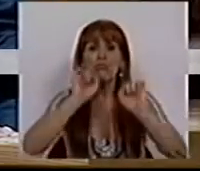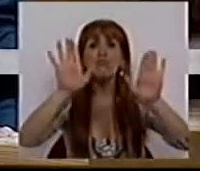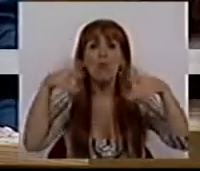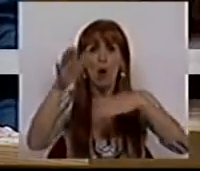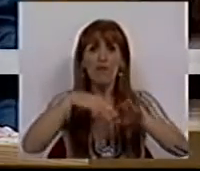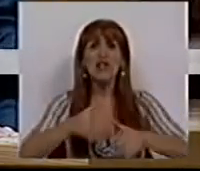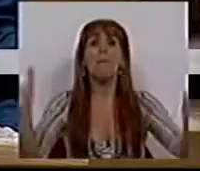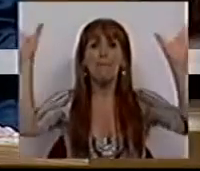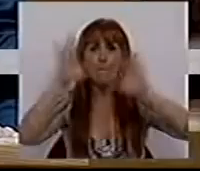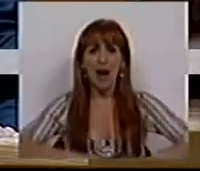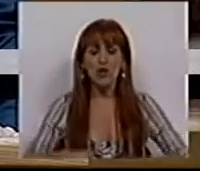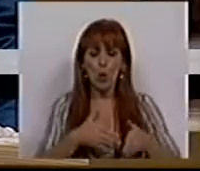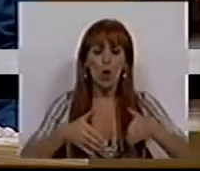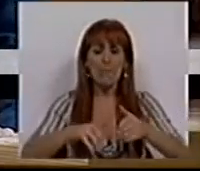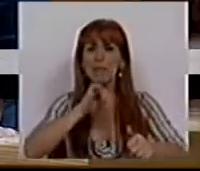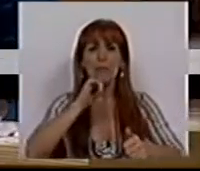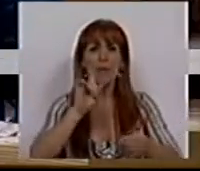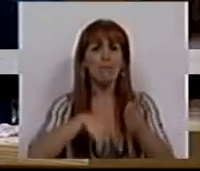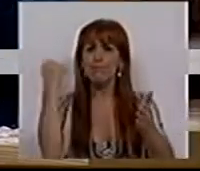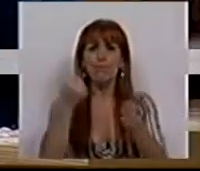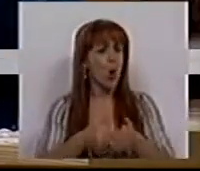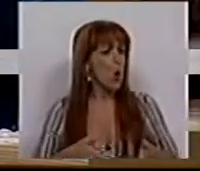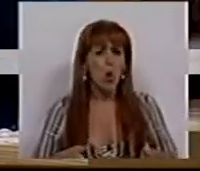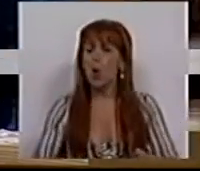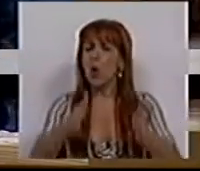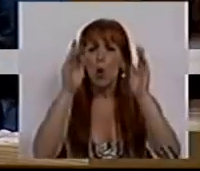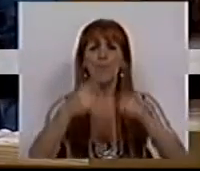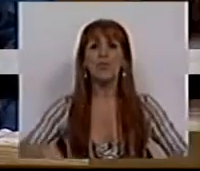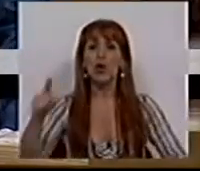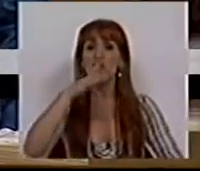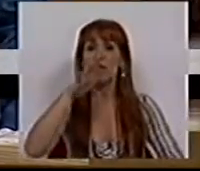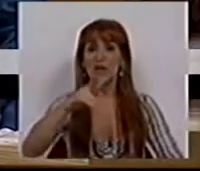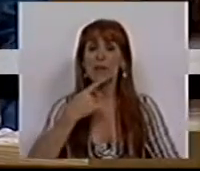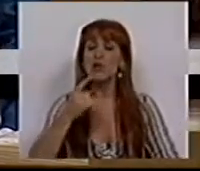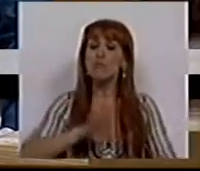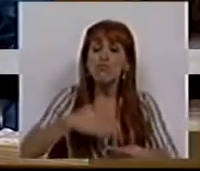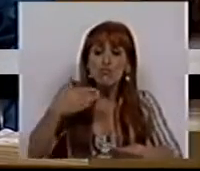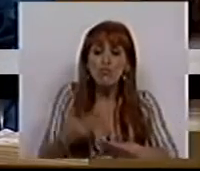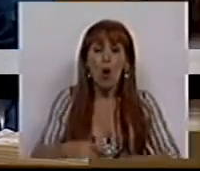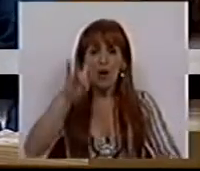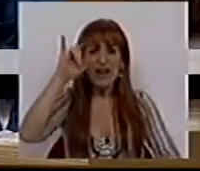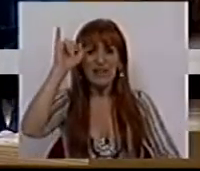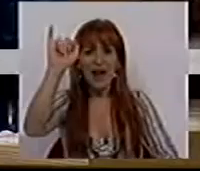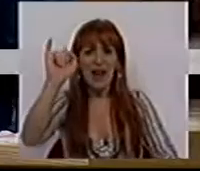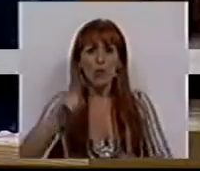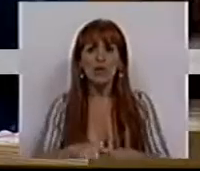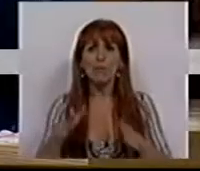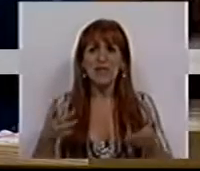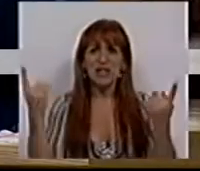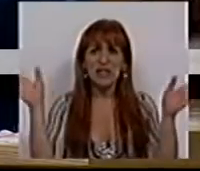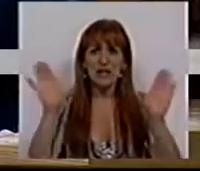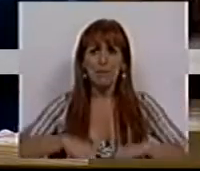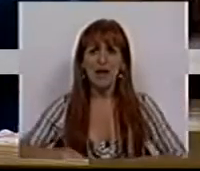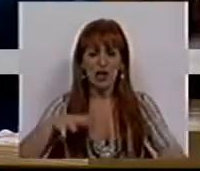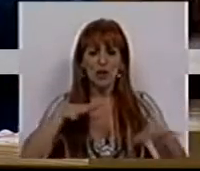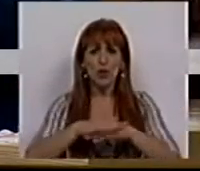possível fazer mais. O caminho ainda não foi todo caminhado. Nós dissemos e reforçamos esta ideia que tem de haver